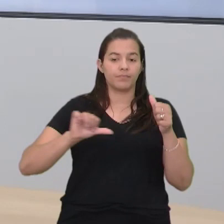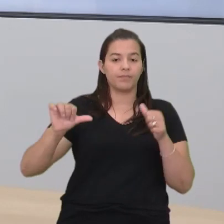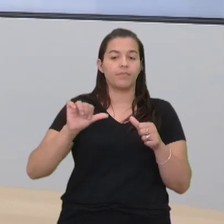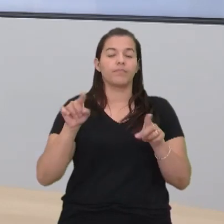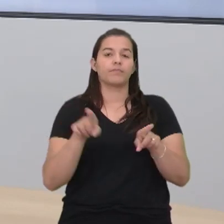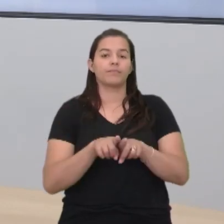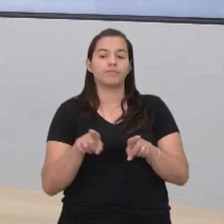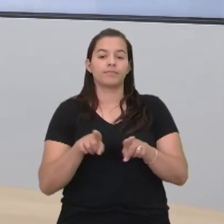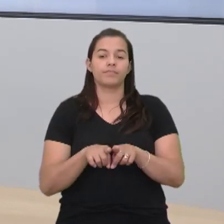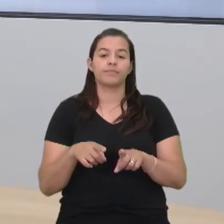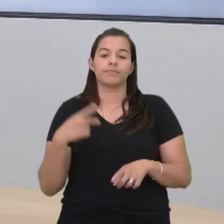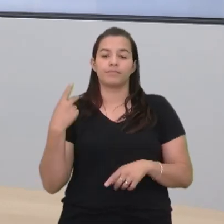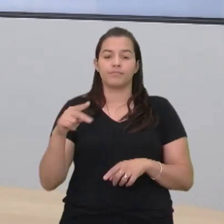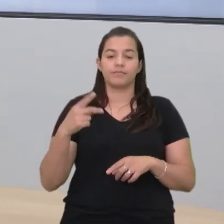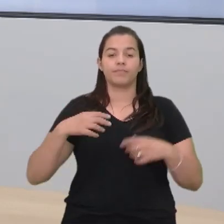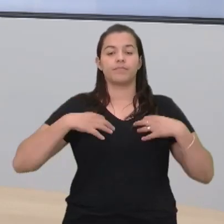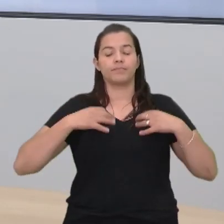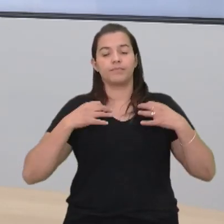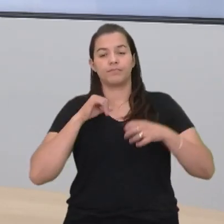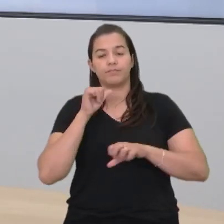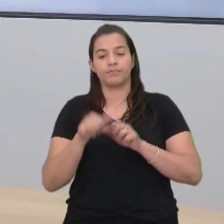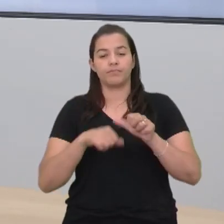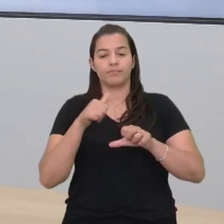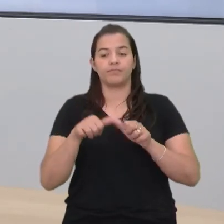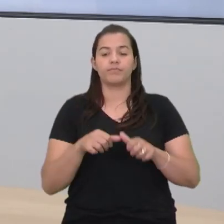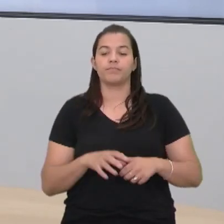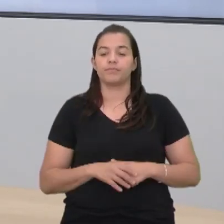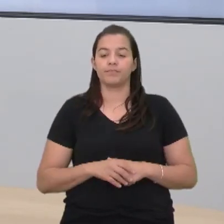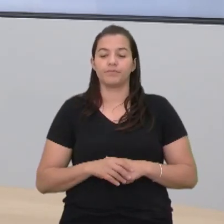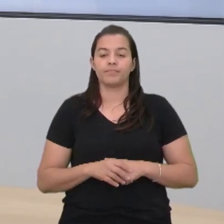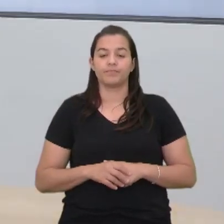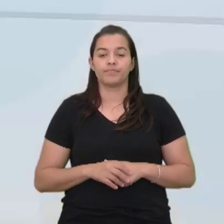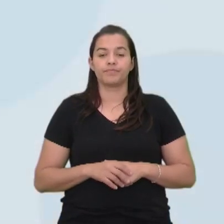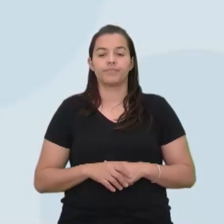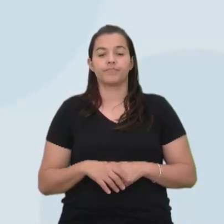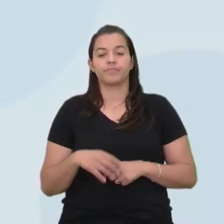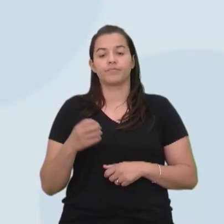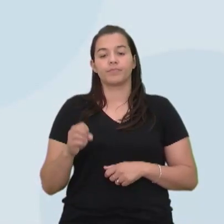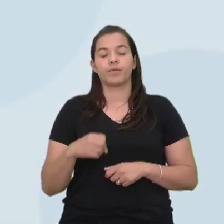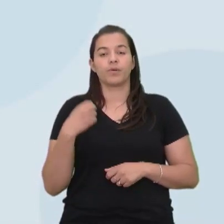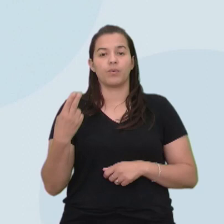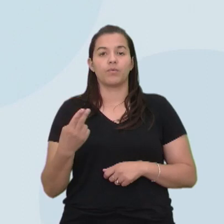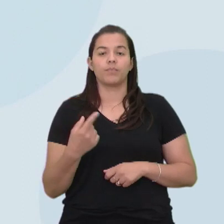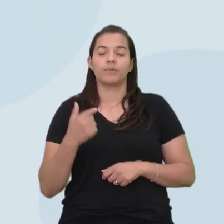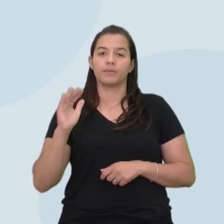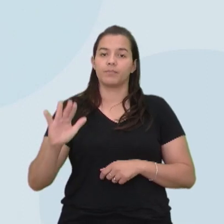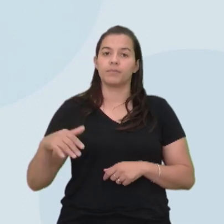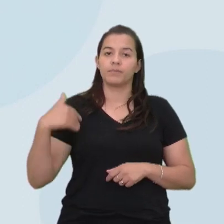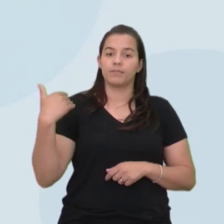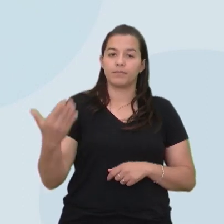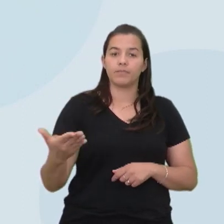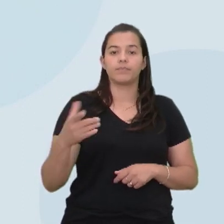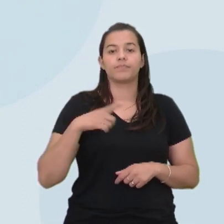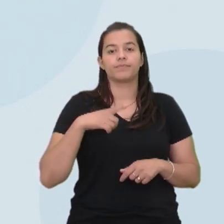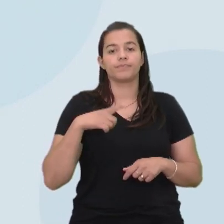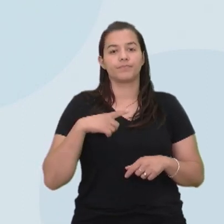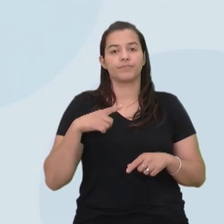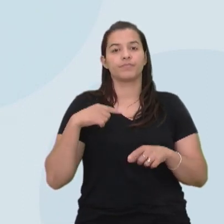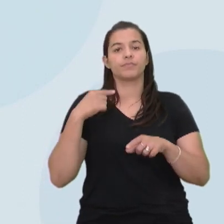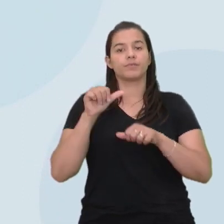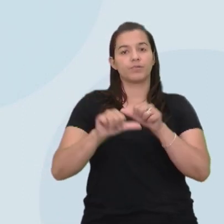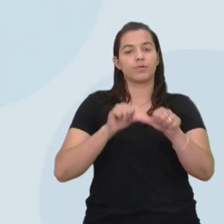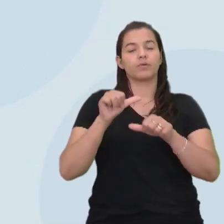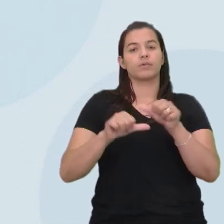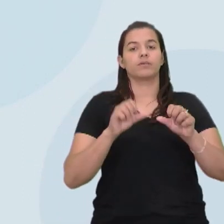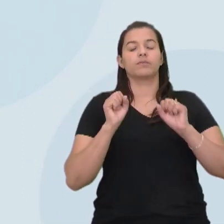a fantasia dele. Então aqui você escolhe a fantasia. Ou você pode escolher para ir para a próxima fantasia, trocando aleatoriamente para a próxima,